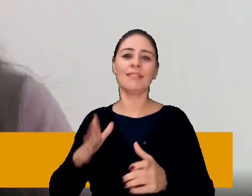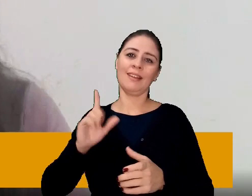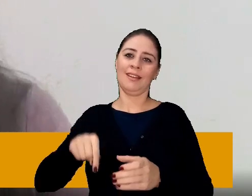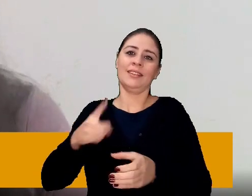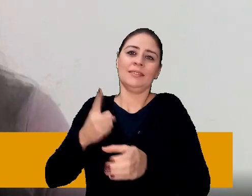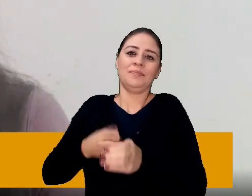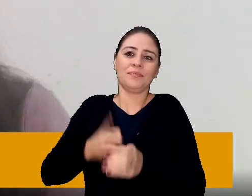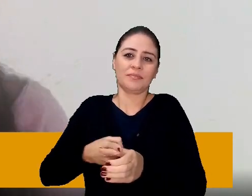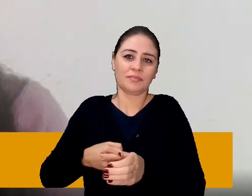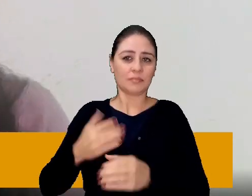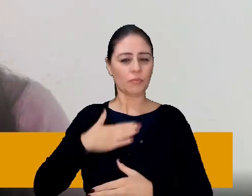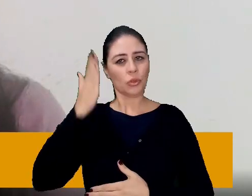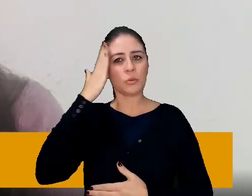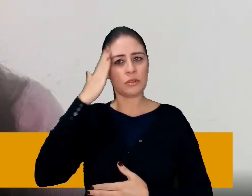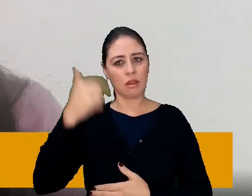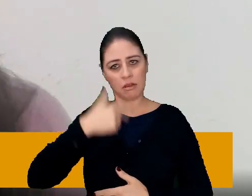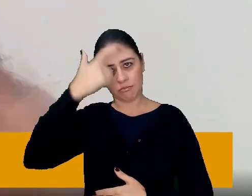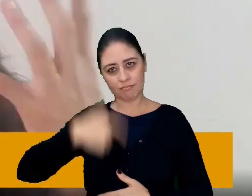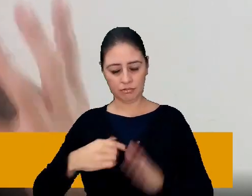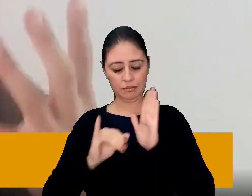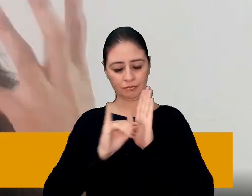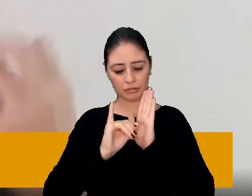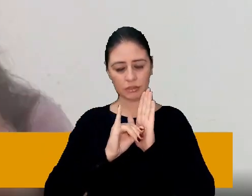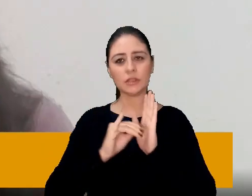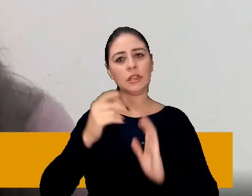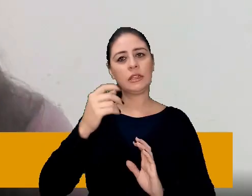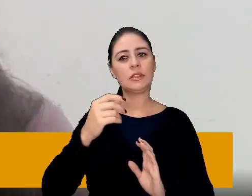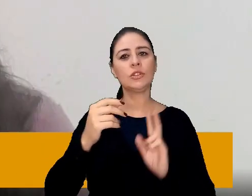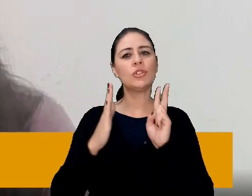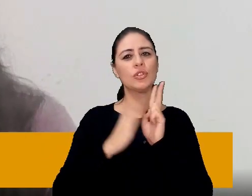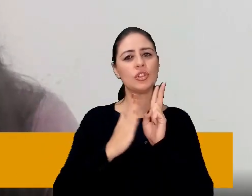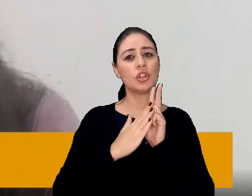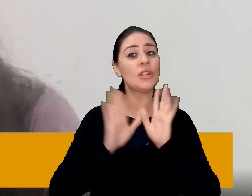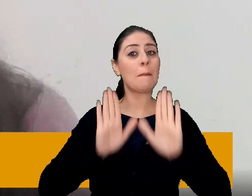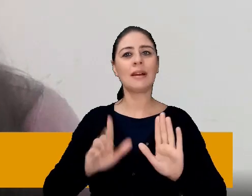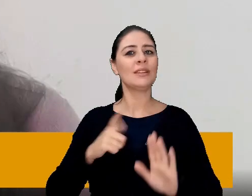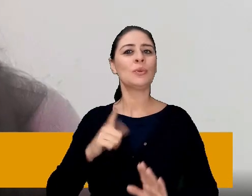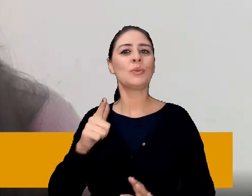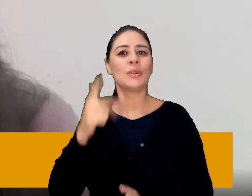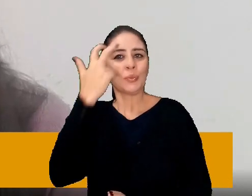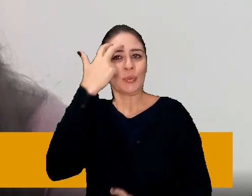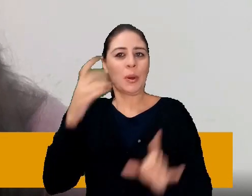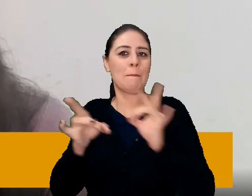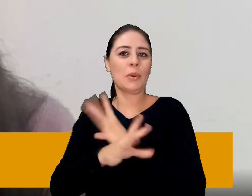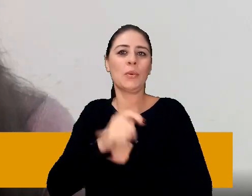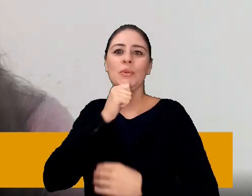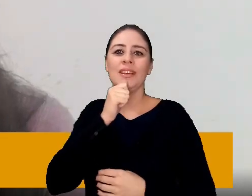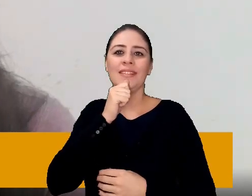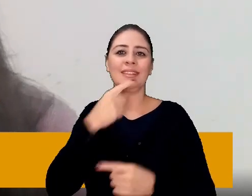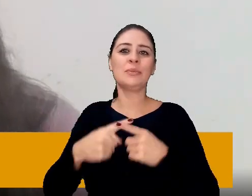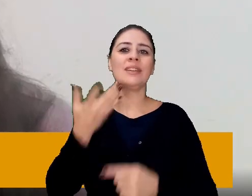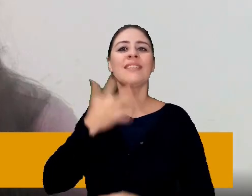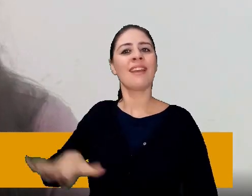é uma cidade. Eu sabia que eu era indígena, mas eu não tinha consciência daquilo, porque eu era uma criança. Mas eu me sentia muito mal quando o professor colocava